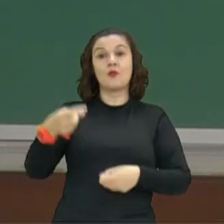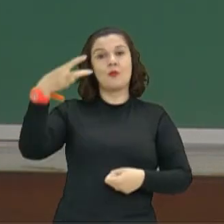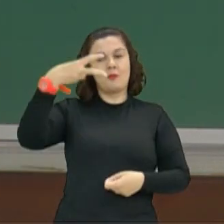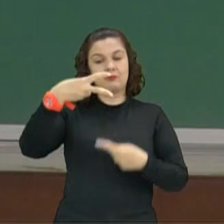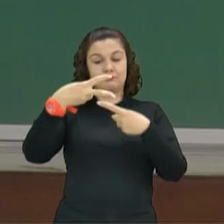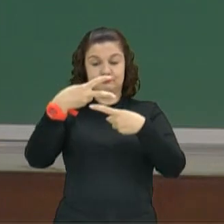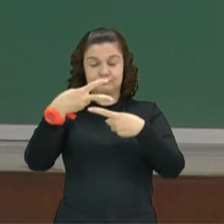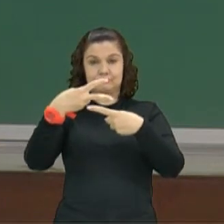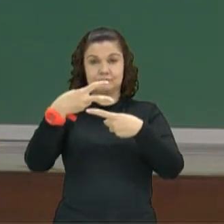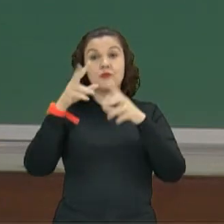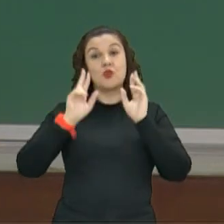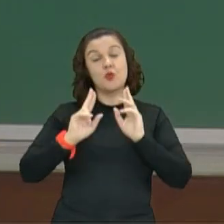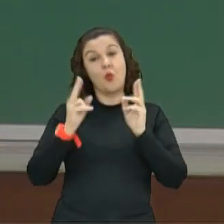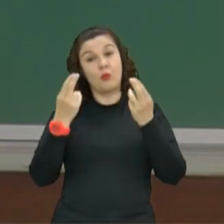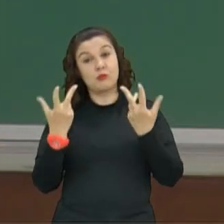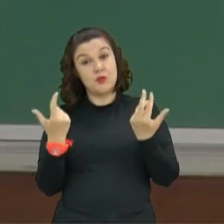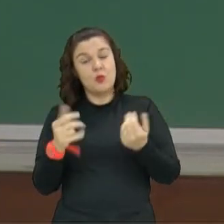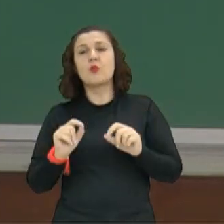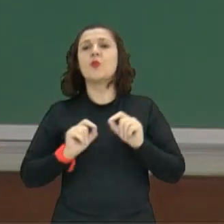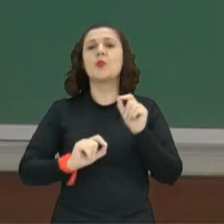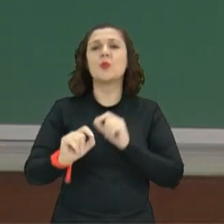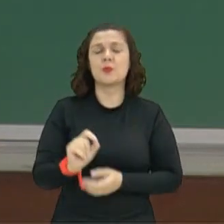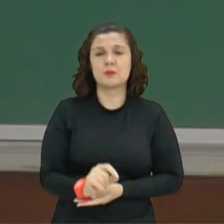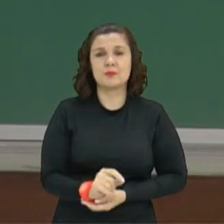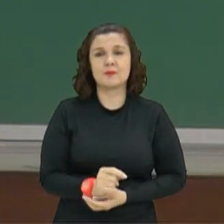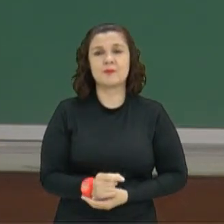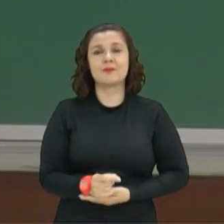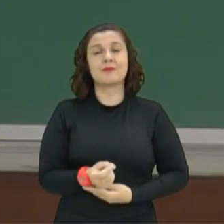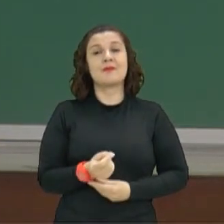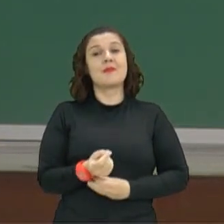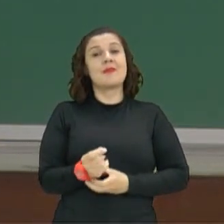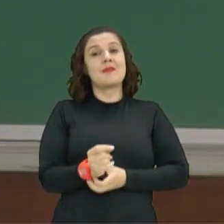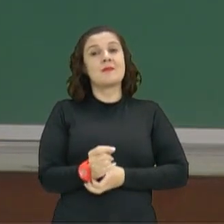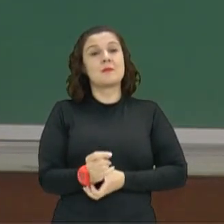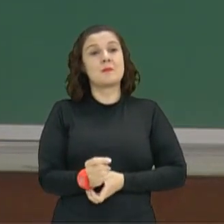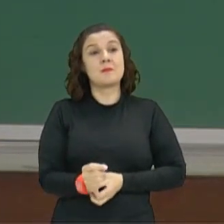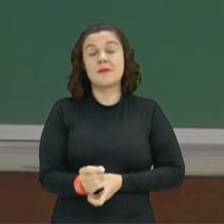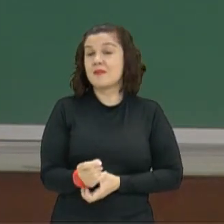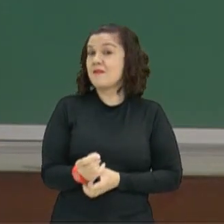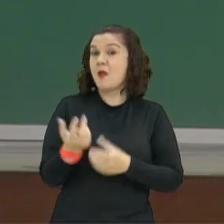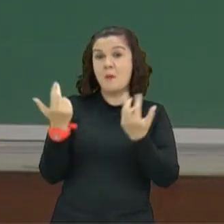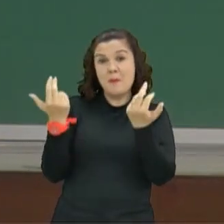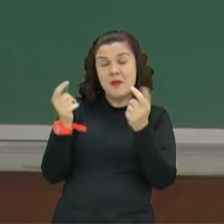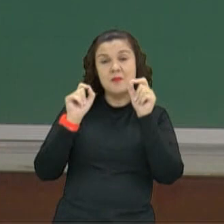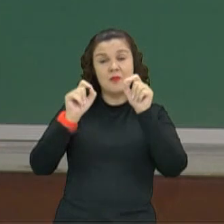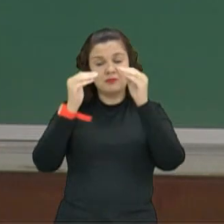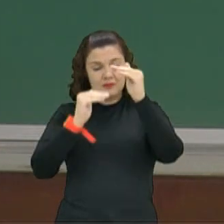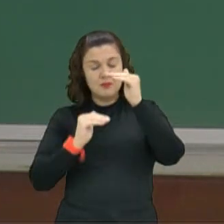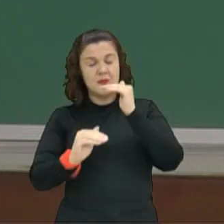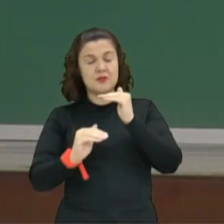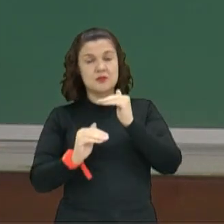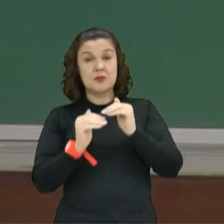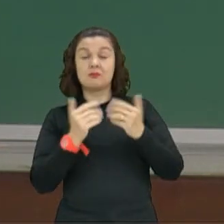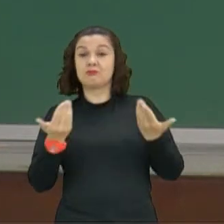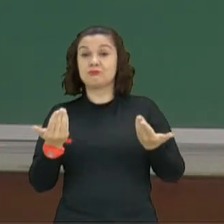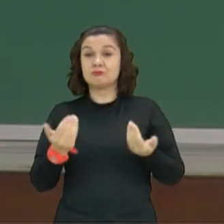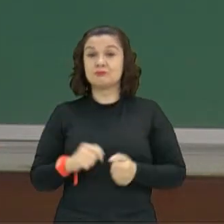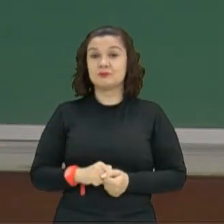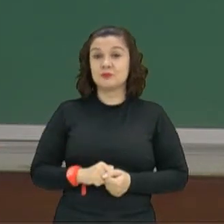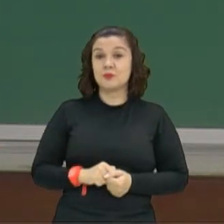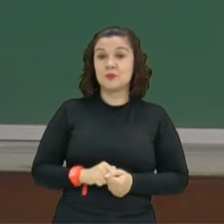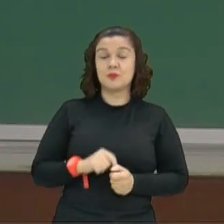ou igual. Maior ou igual a que. E a mesma coisa acontece embaixo, ó, menor ou igual a que. Quer